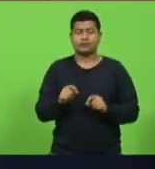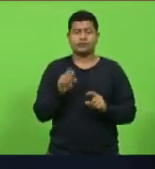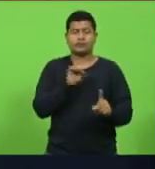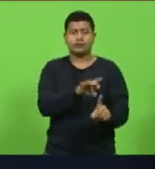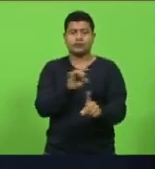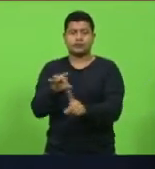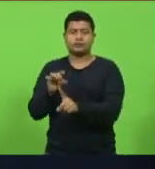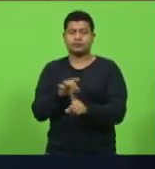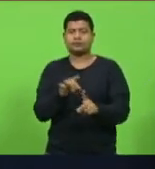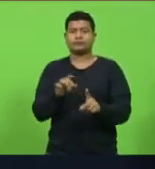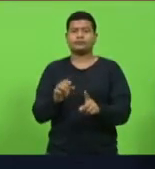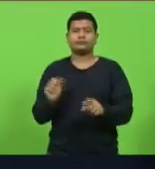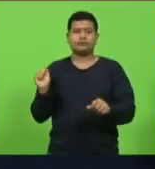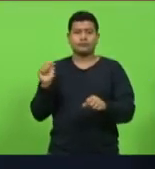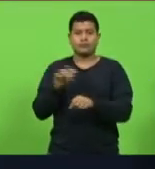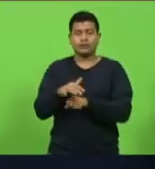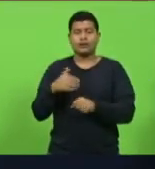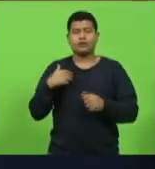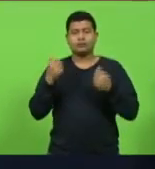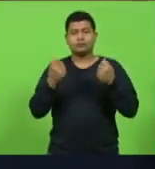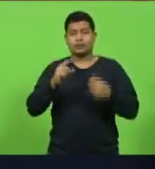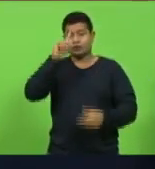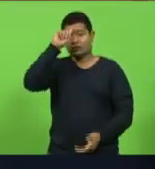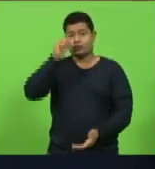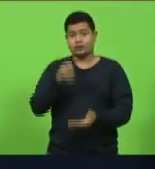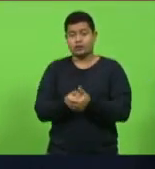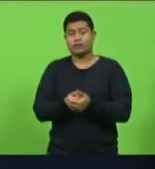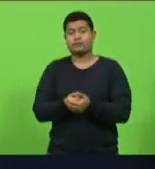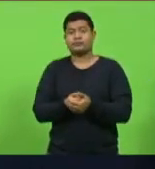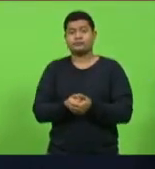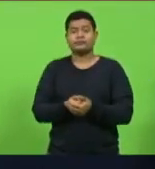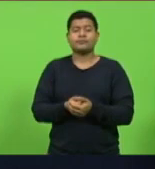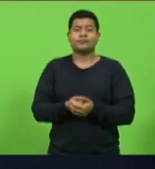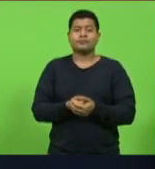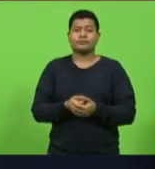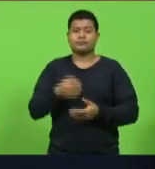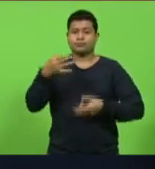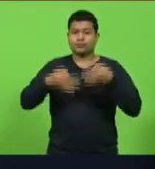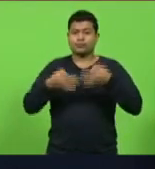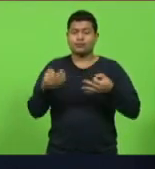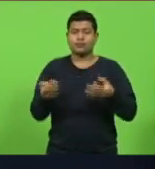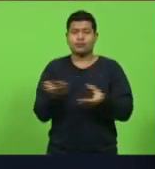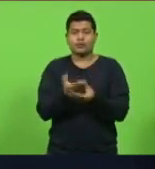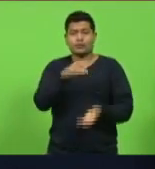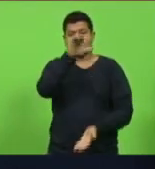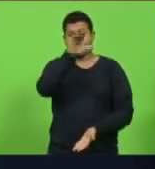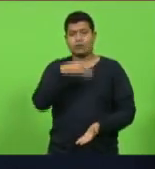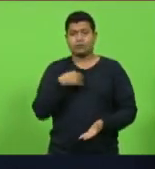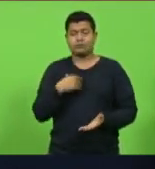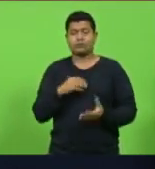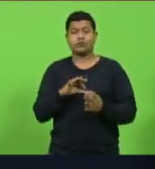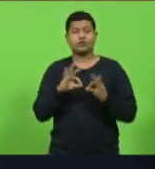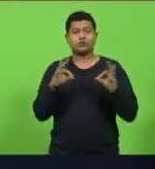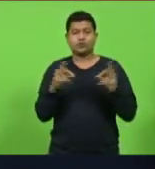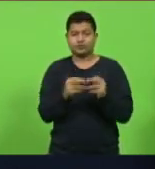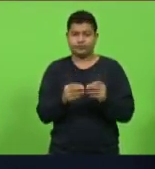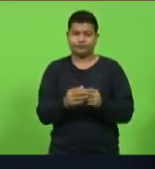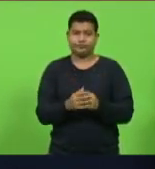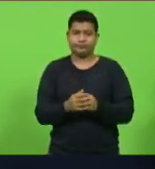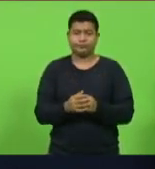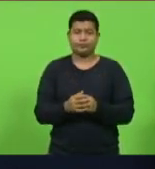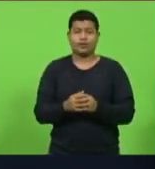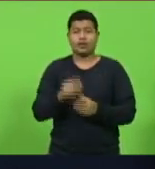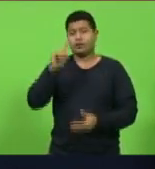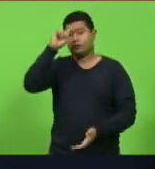membro prolate sua decisão podendo se julgar o contexto dos fatos o denominado conjunto da obra e que a decisão